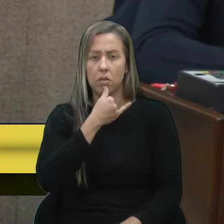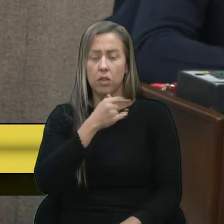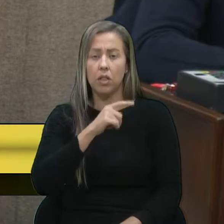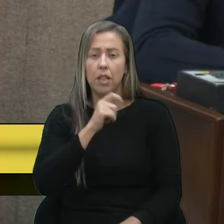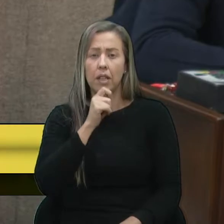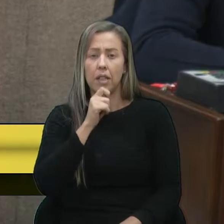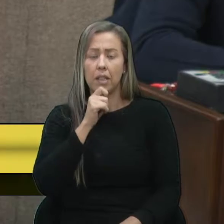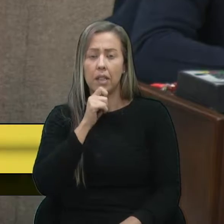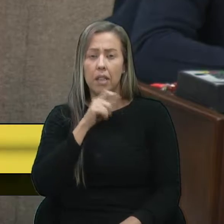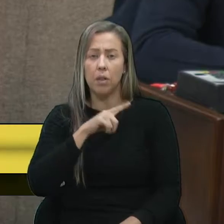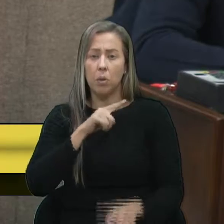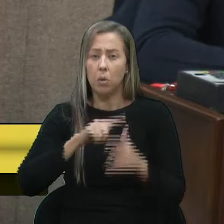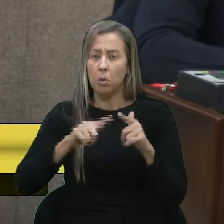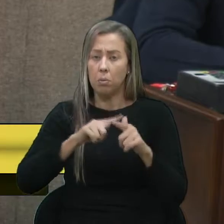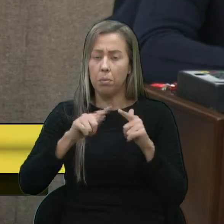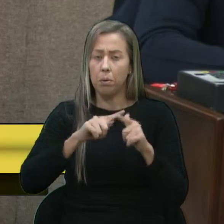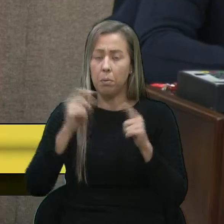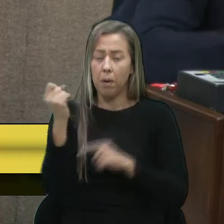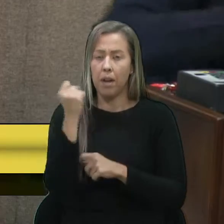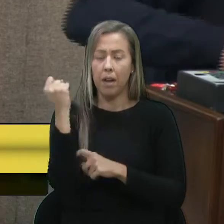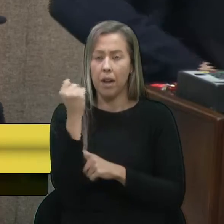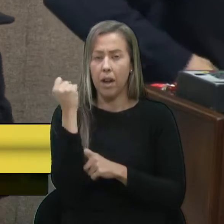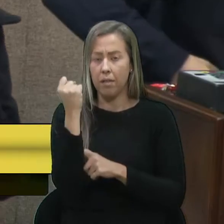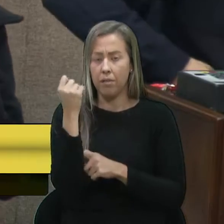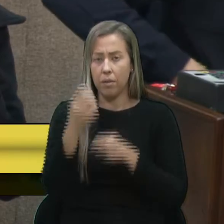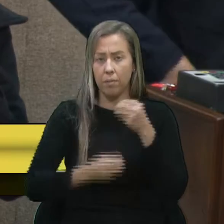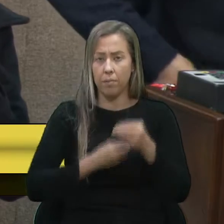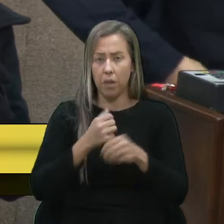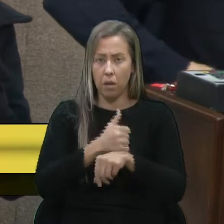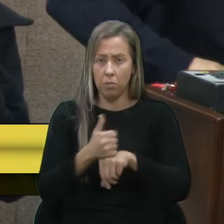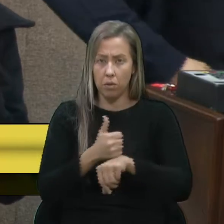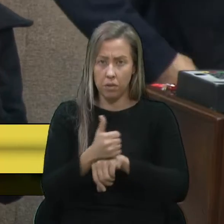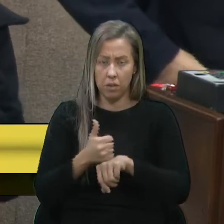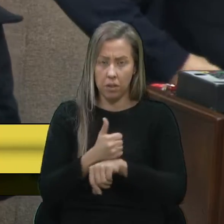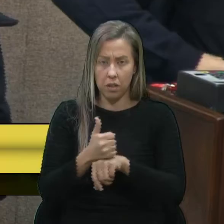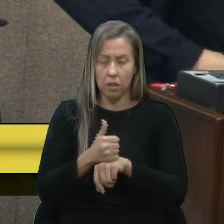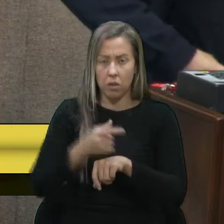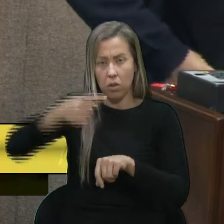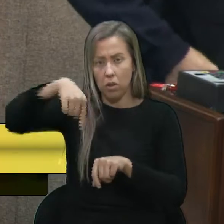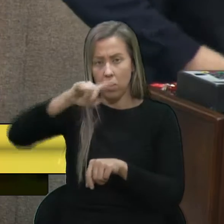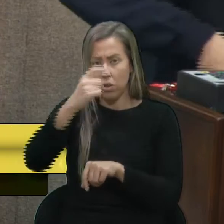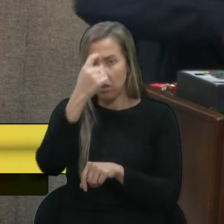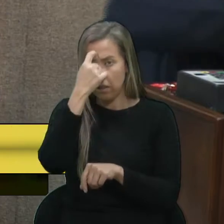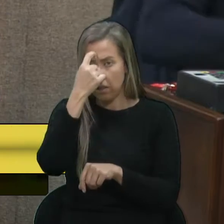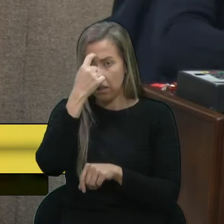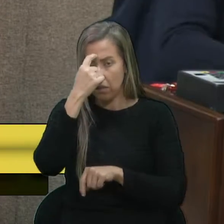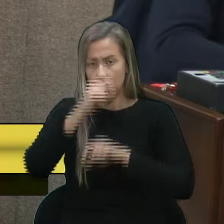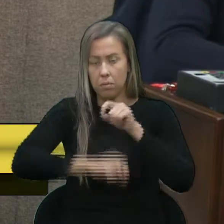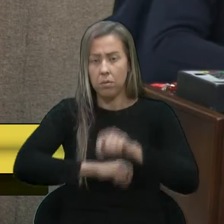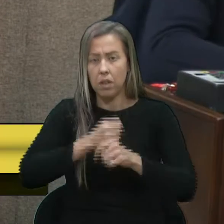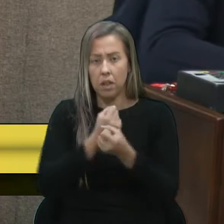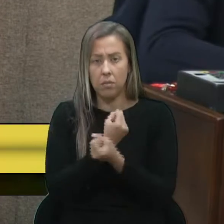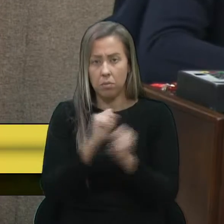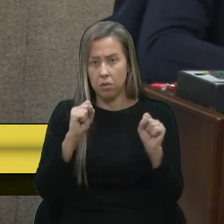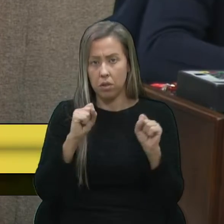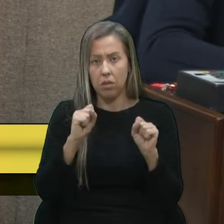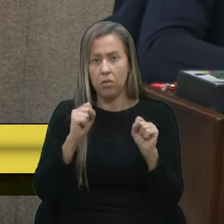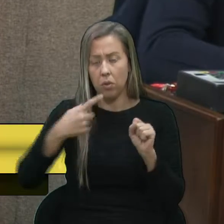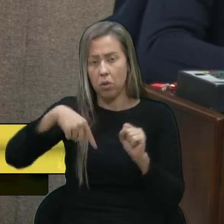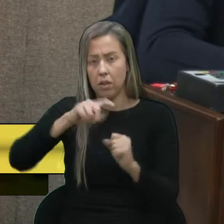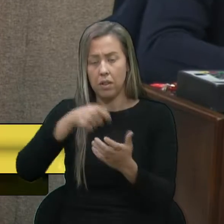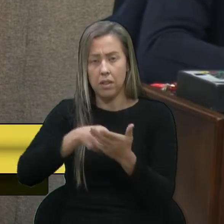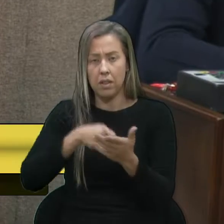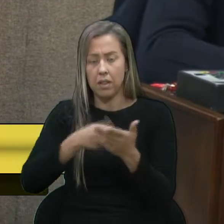ainda um problema muito grave em relação a essa profissão. E nós sabemos, é impossível nós negarmos